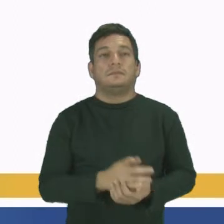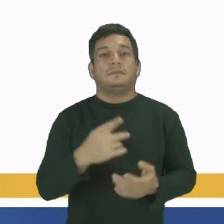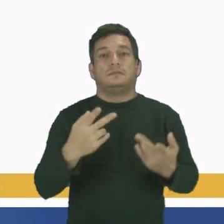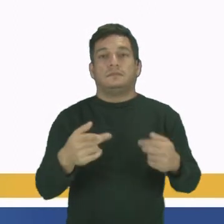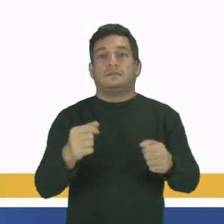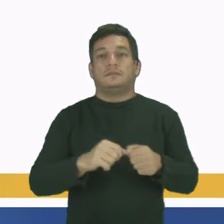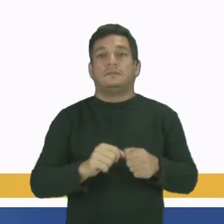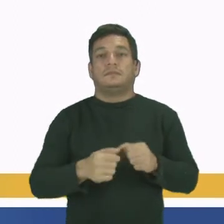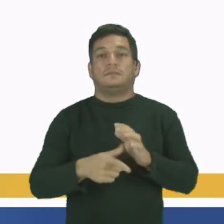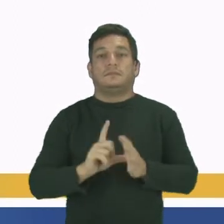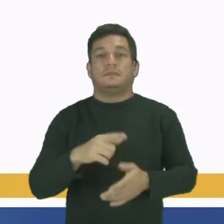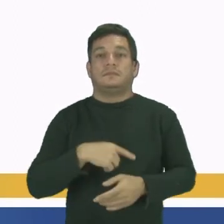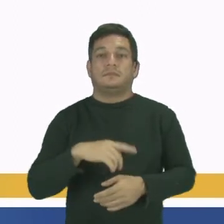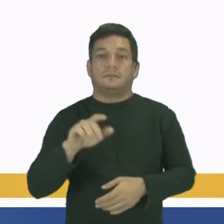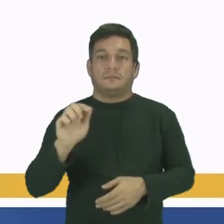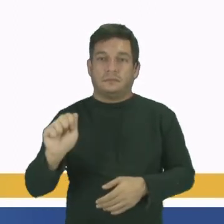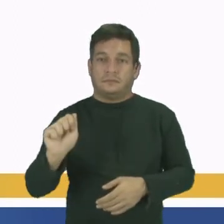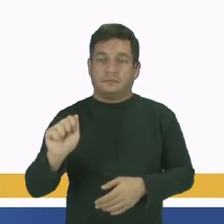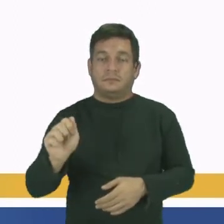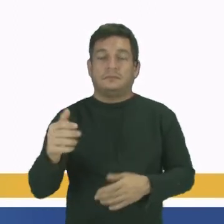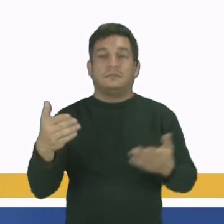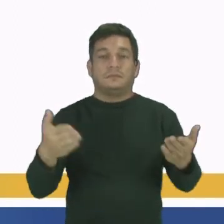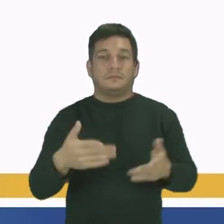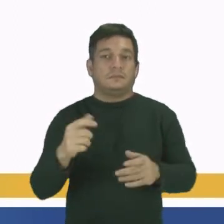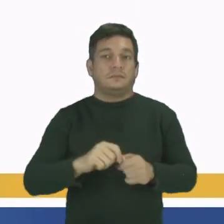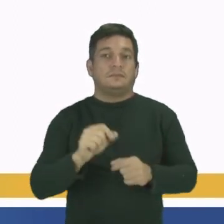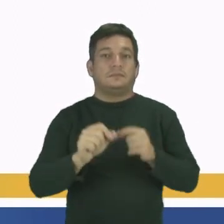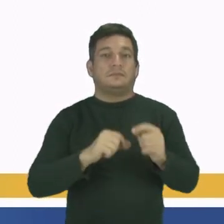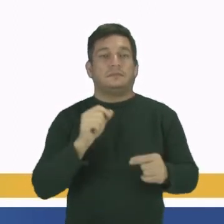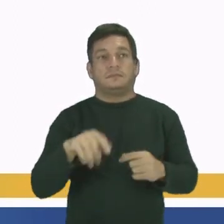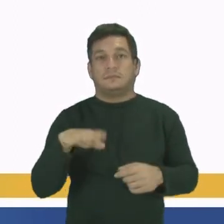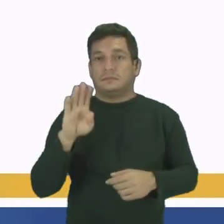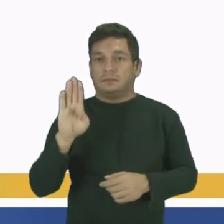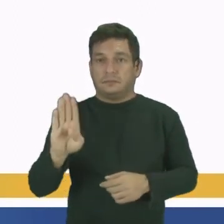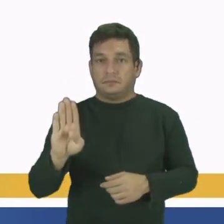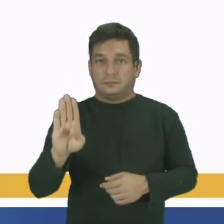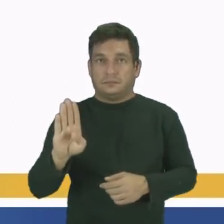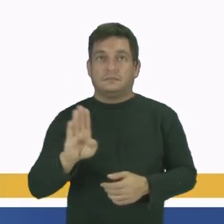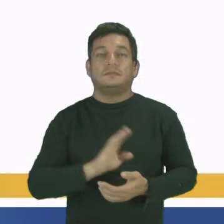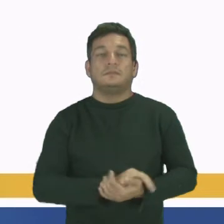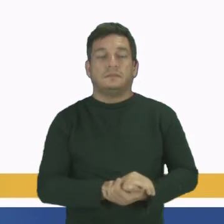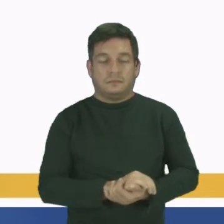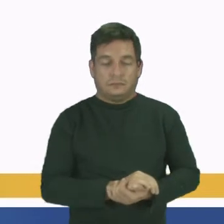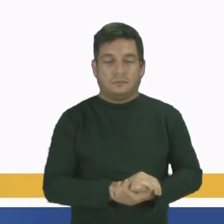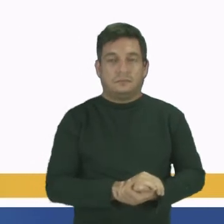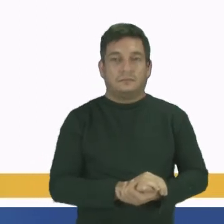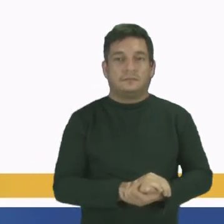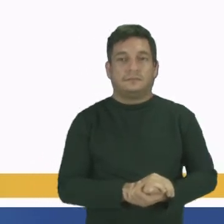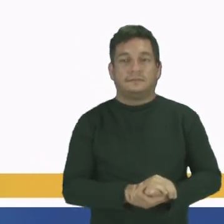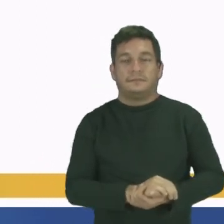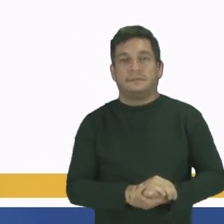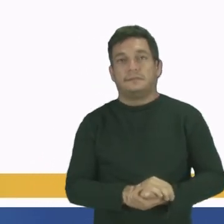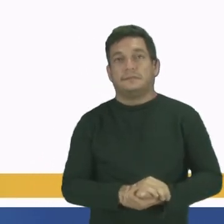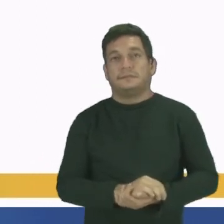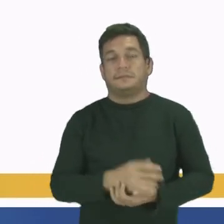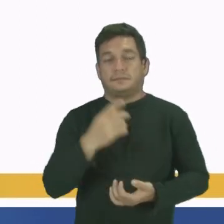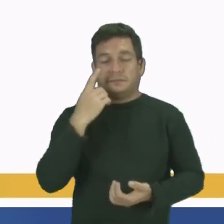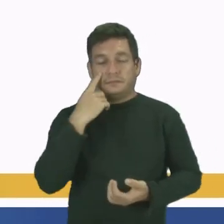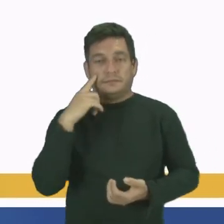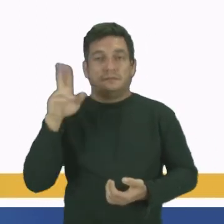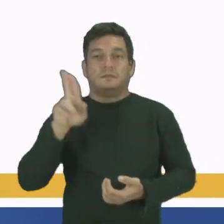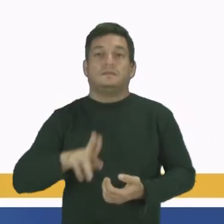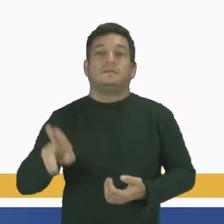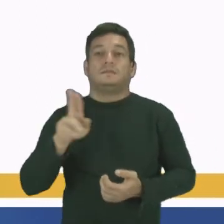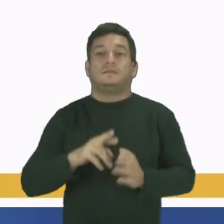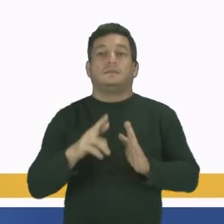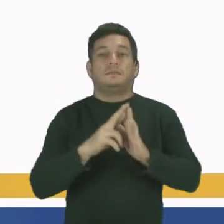fizemos na matriz A, nós vamos fazer de igual modo aqui nessa matriz B, tá certo? Nós vamos